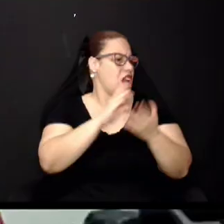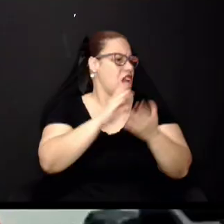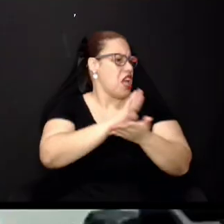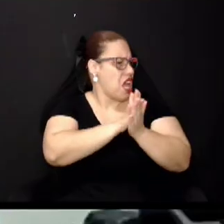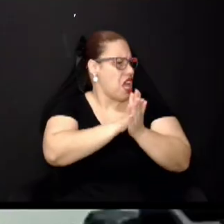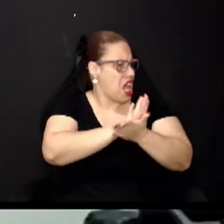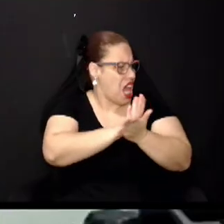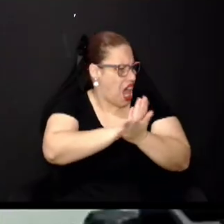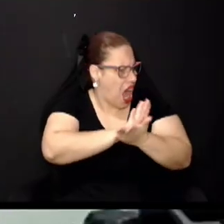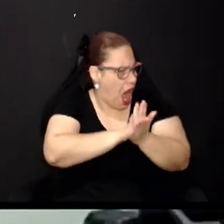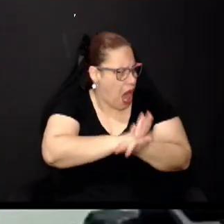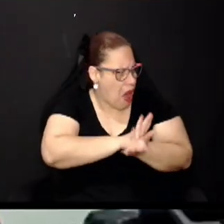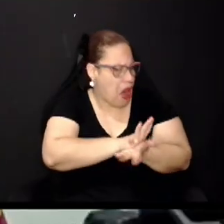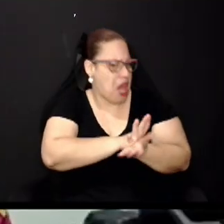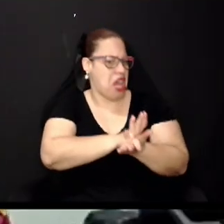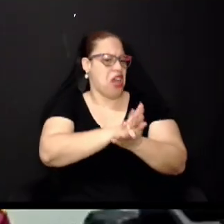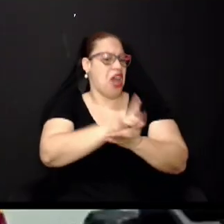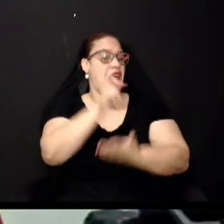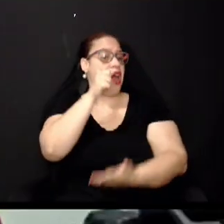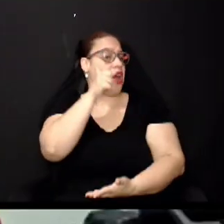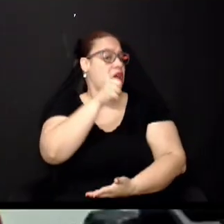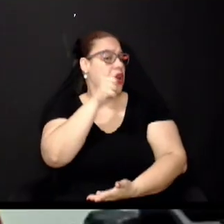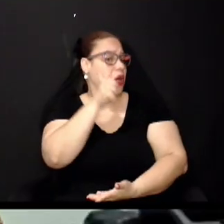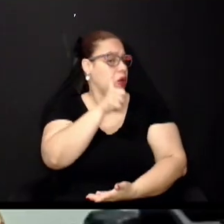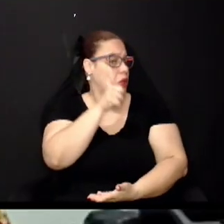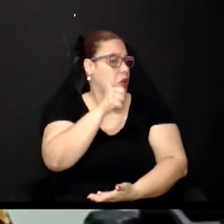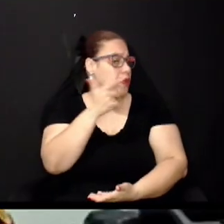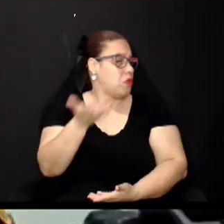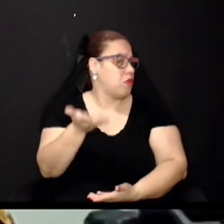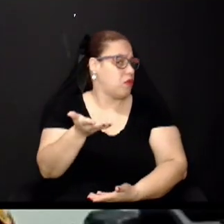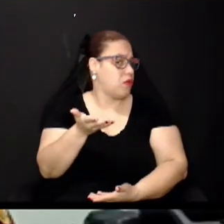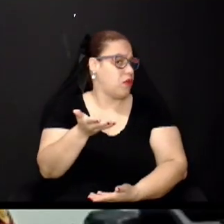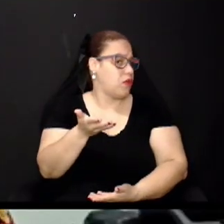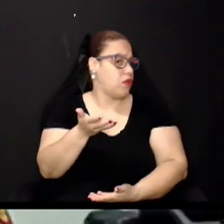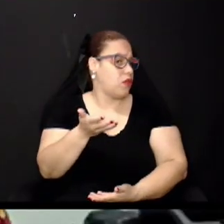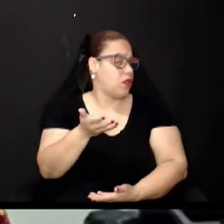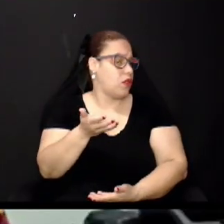abusivos, quando a mulher tem separação do relacionamento,